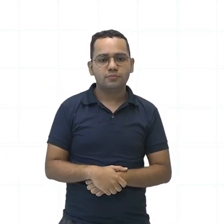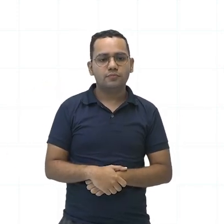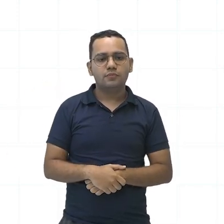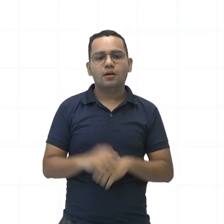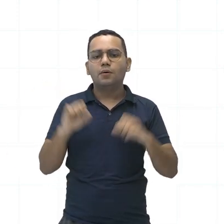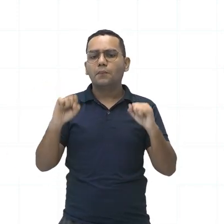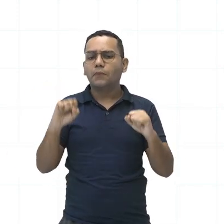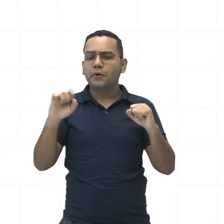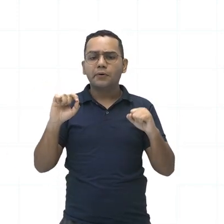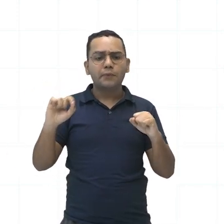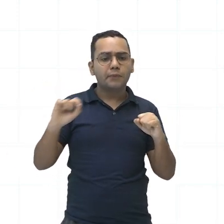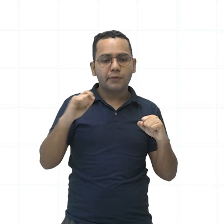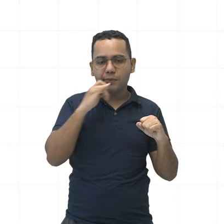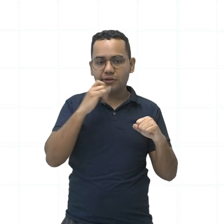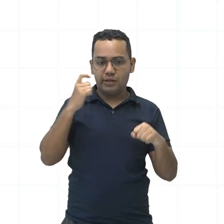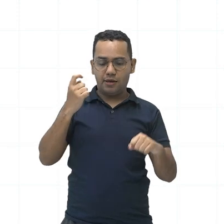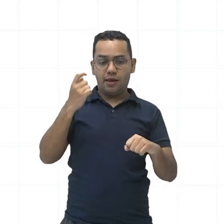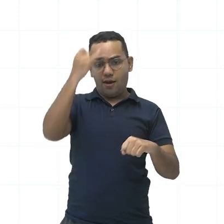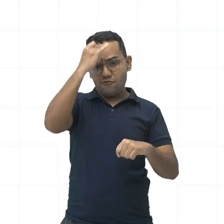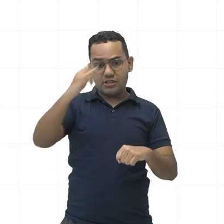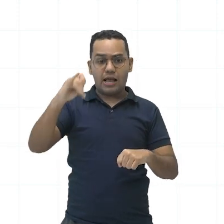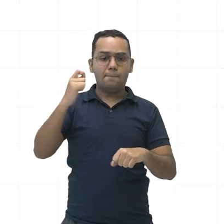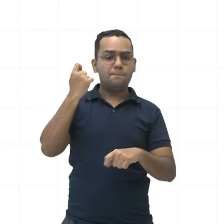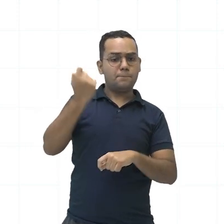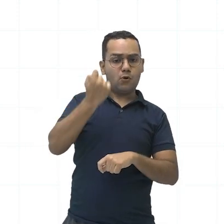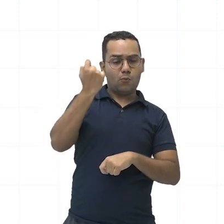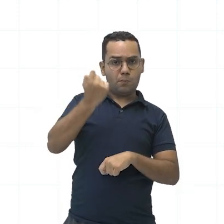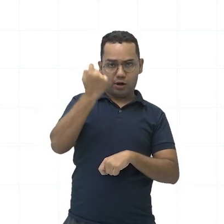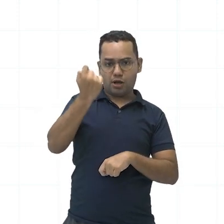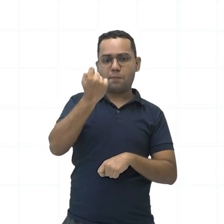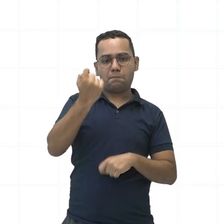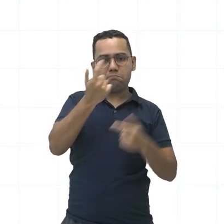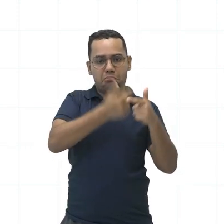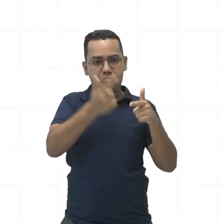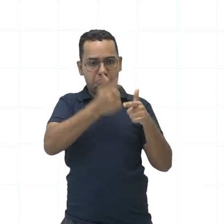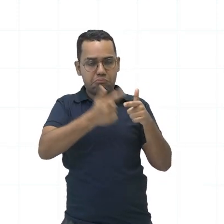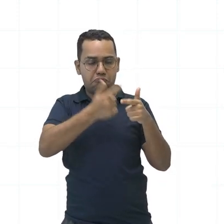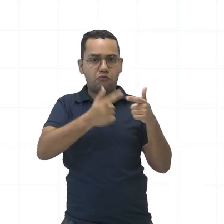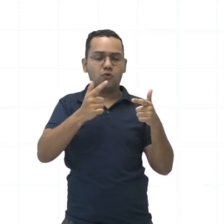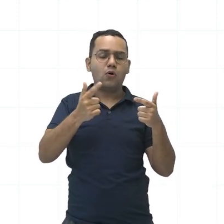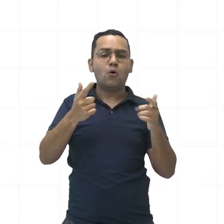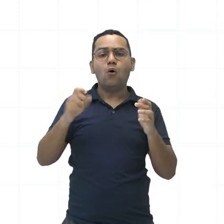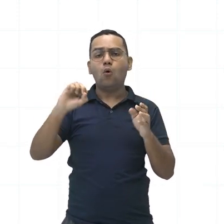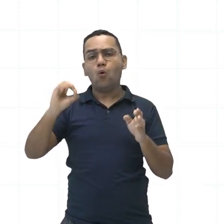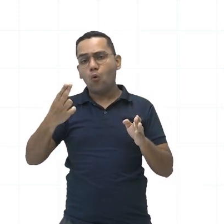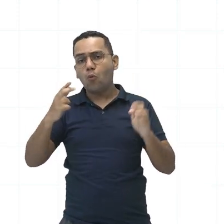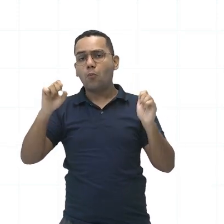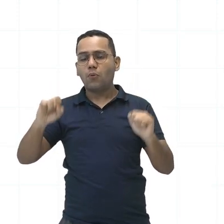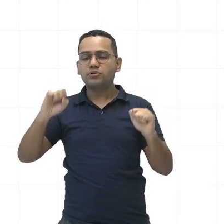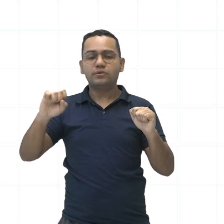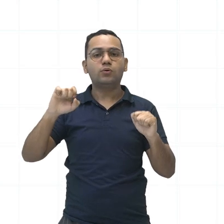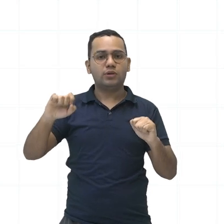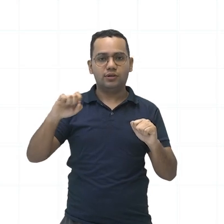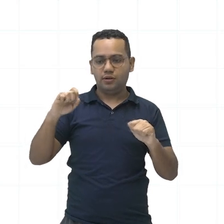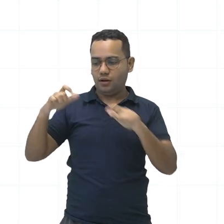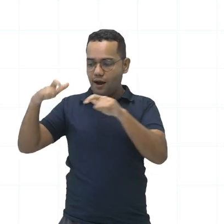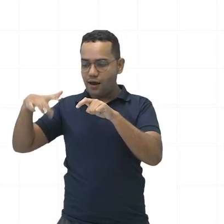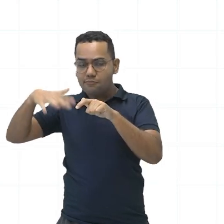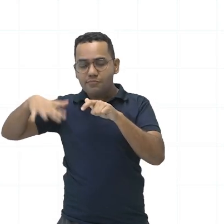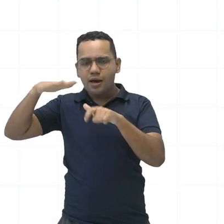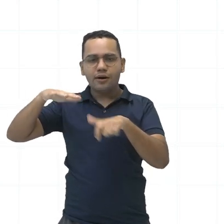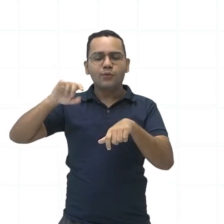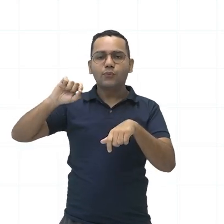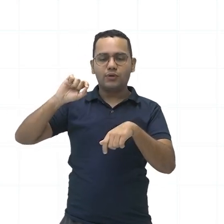serviço especializado de atendimento chegue ao local. Então, essas intervenções, elas são muito importantes, pois